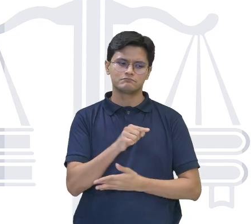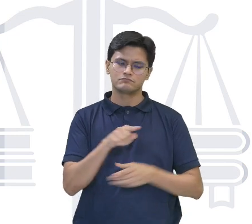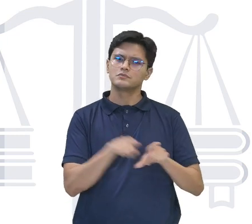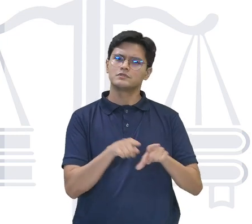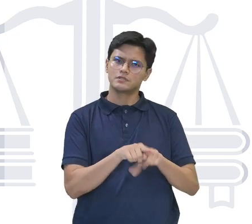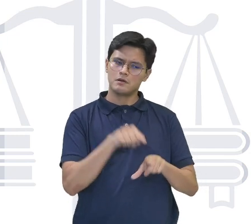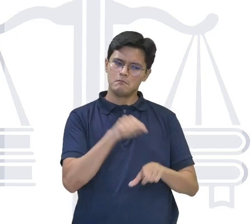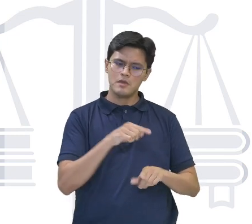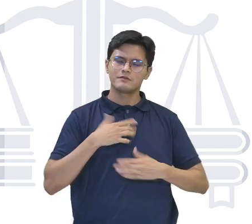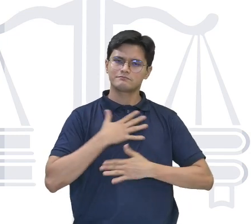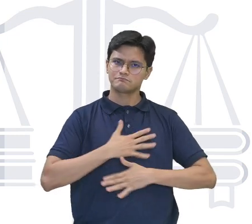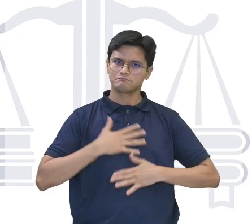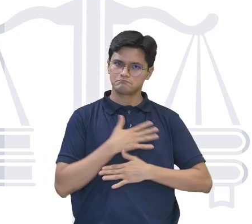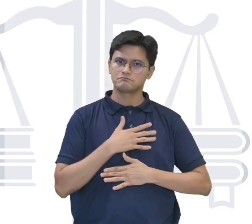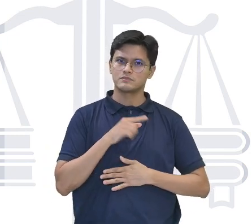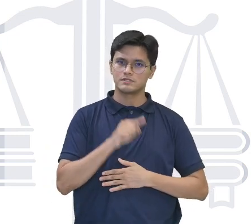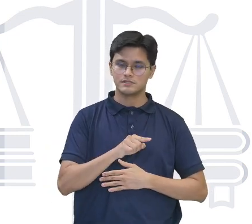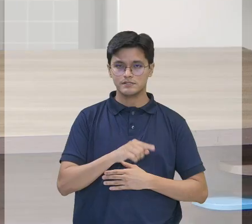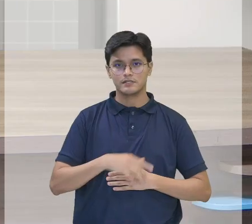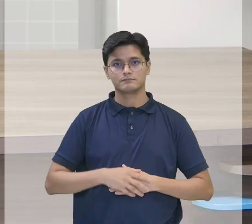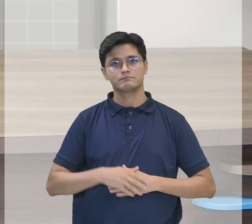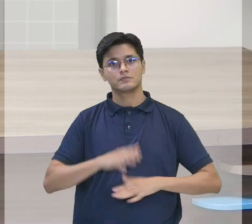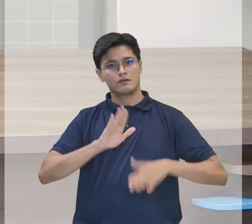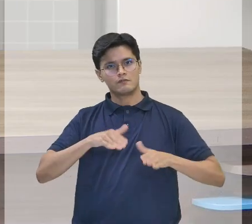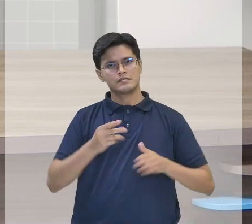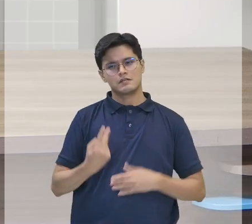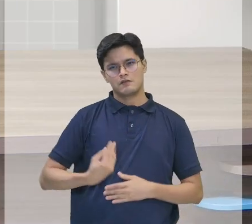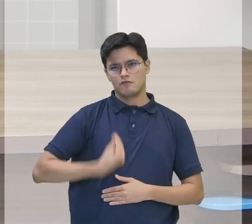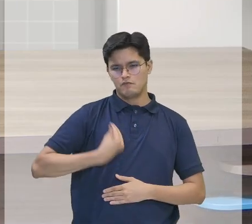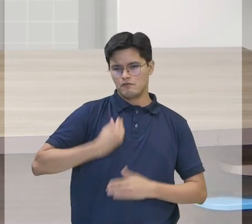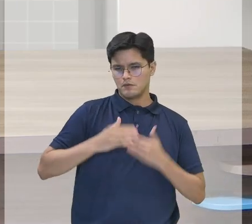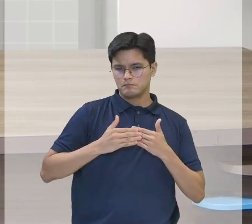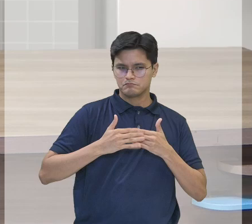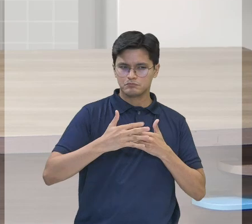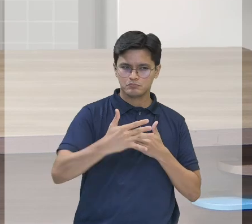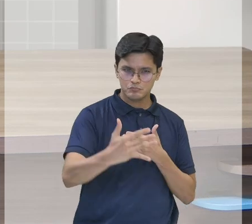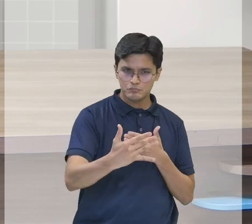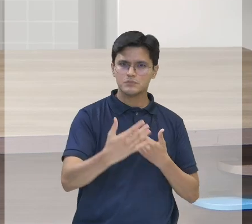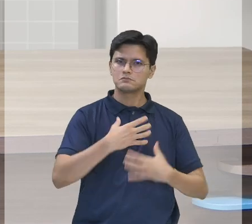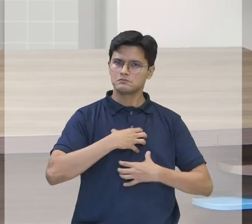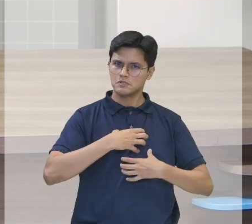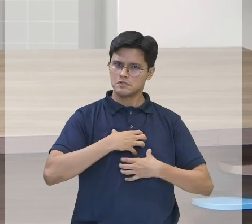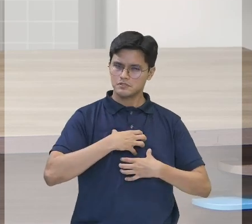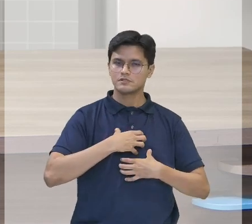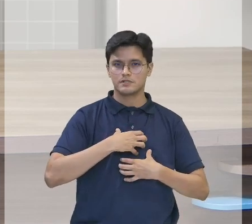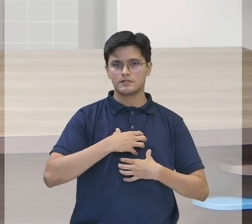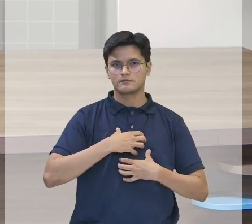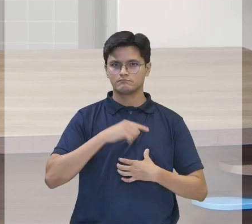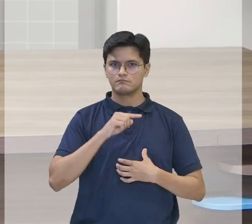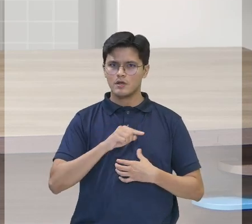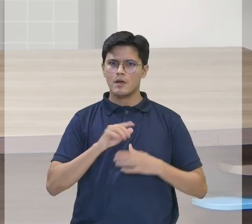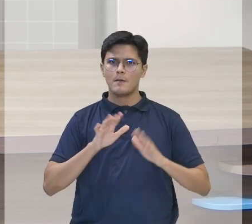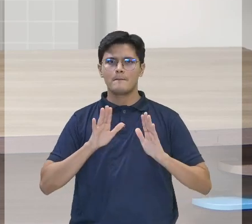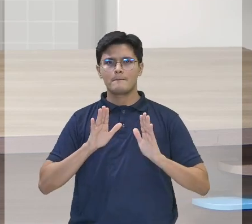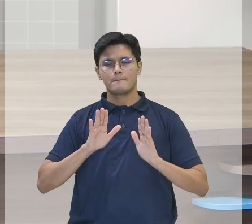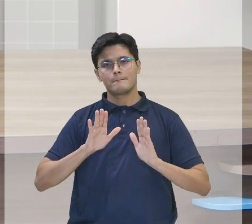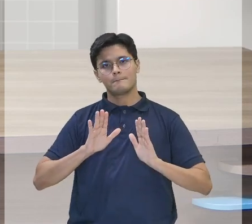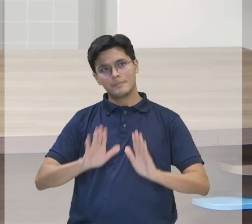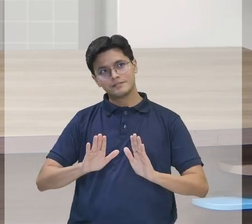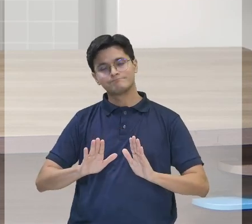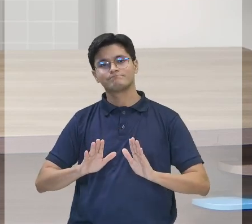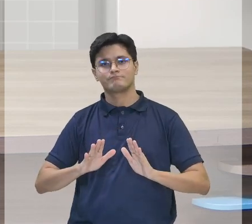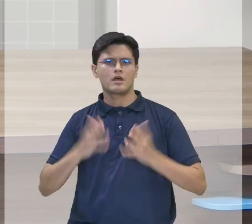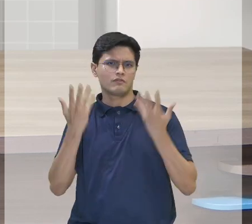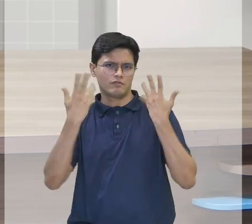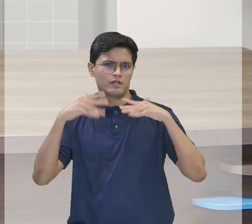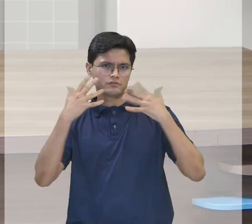inteira, tá? Ah, professora, dá para ser tudo certinho, tudo legal? Não, é natural que a gente não goste, ou que a